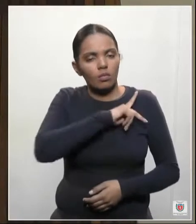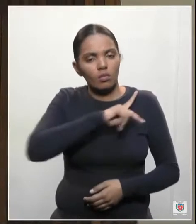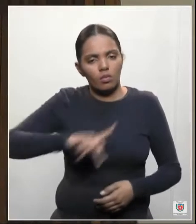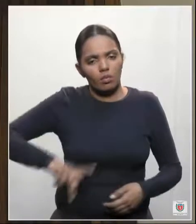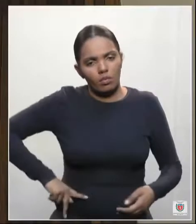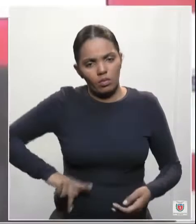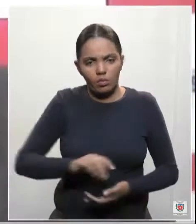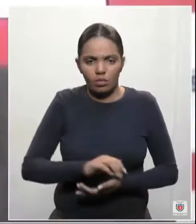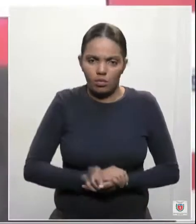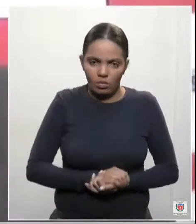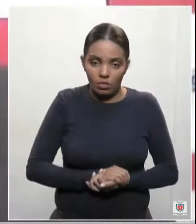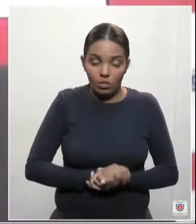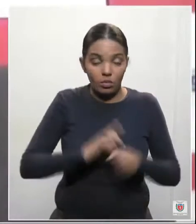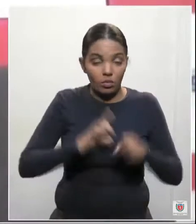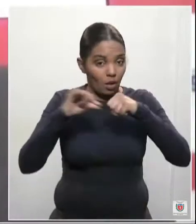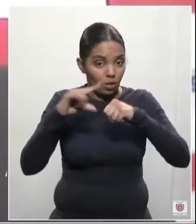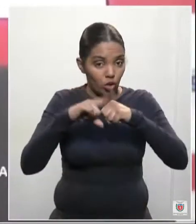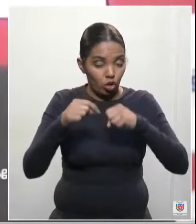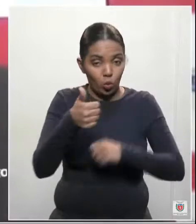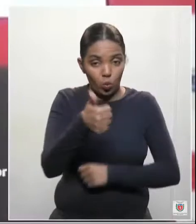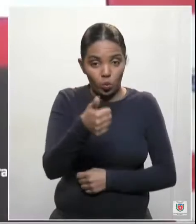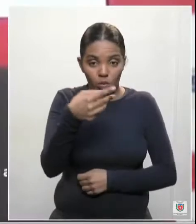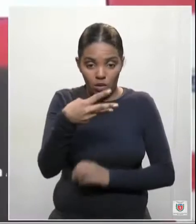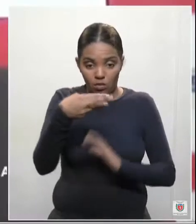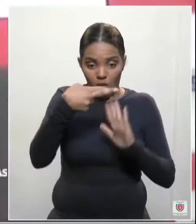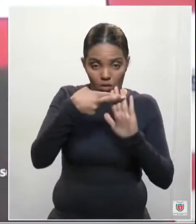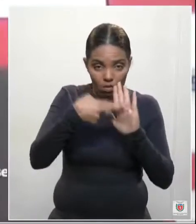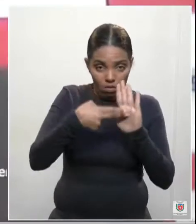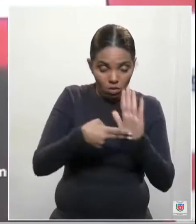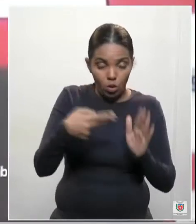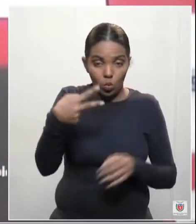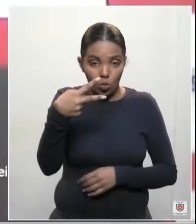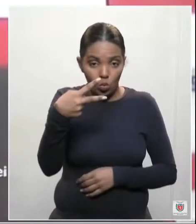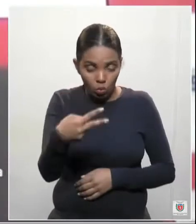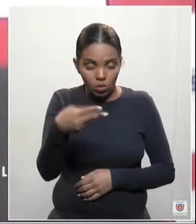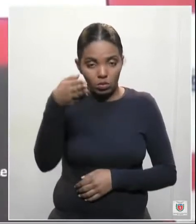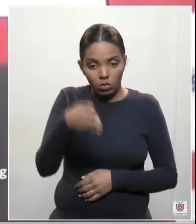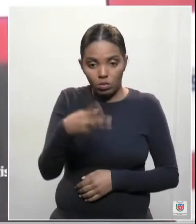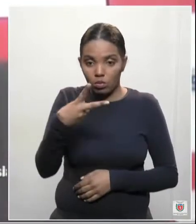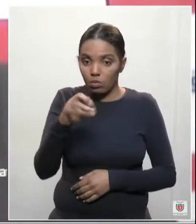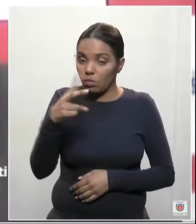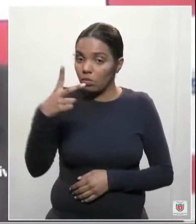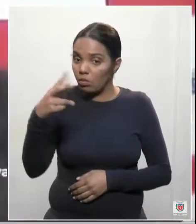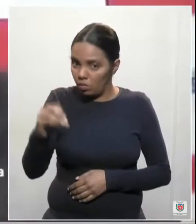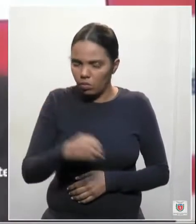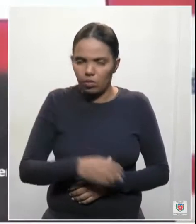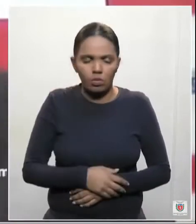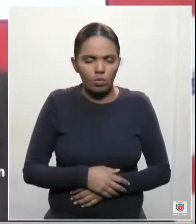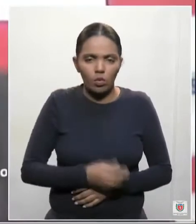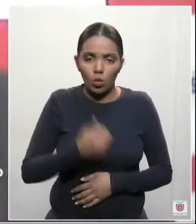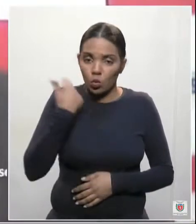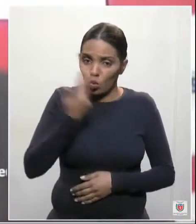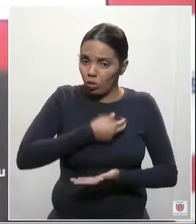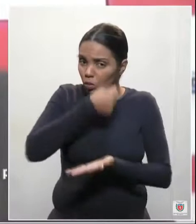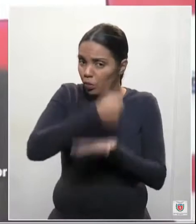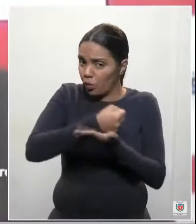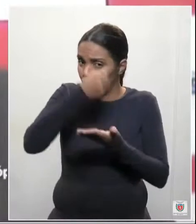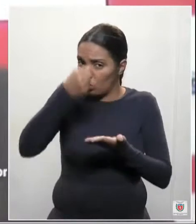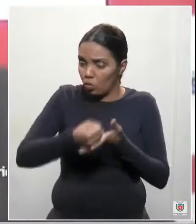Presidente, de acordo com o artigo 3 da Resolução 2 de 2020, informo que a gente deixou